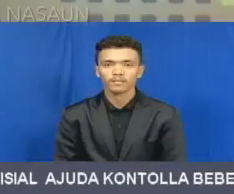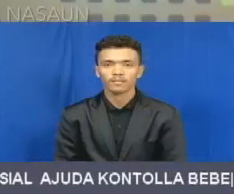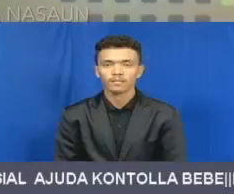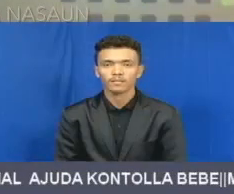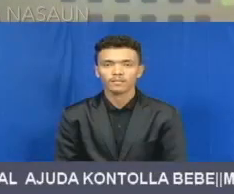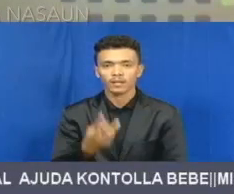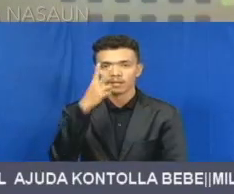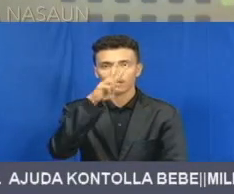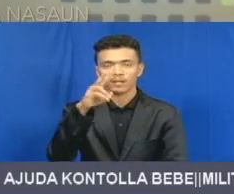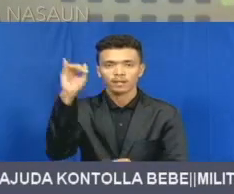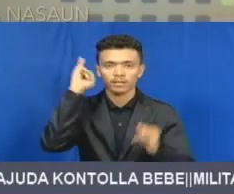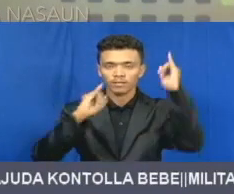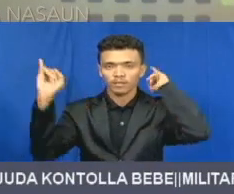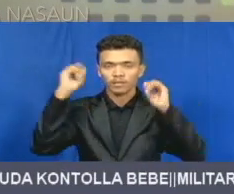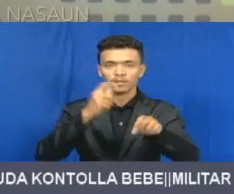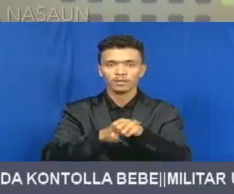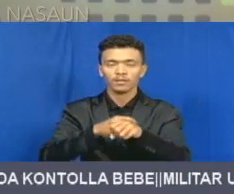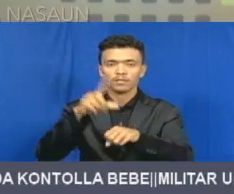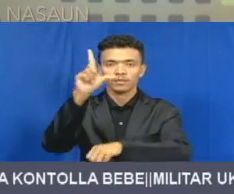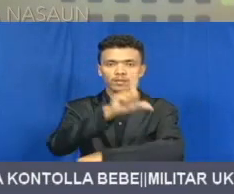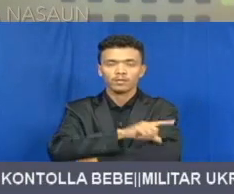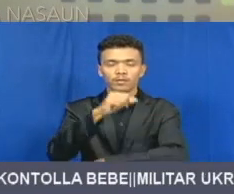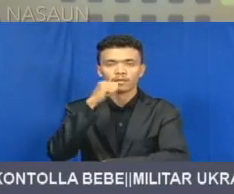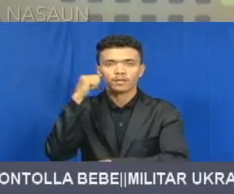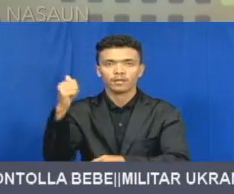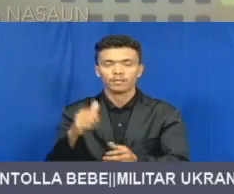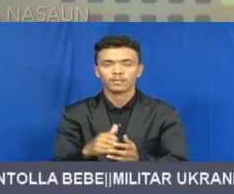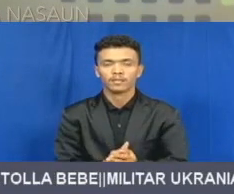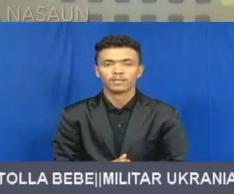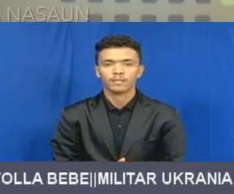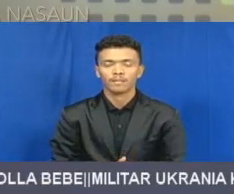Malusira turma itu acompanha informação previsão tempo ba i hari saunaban.